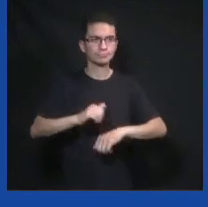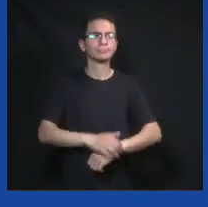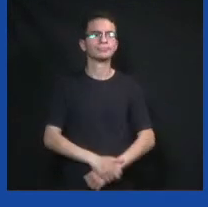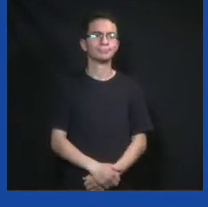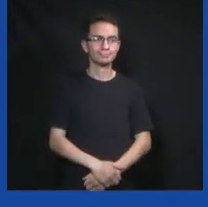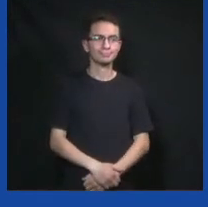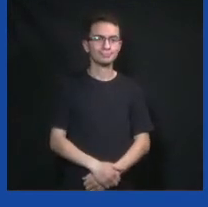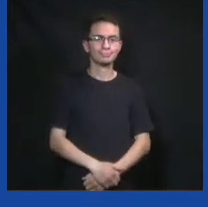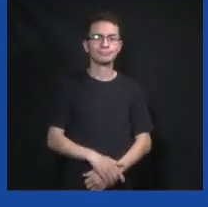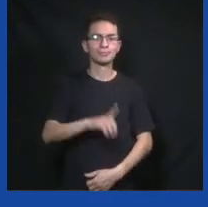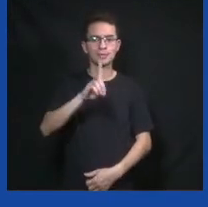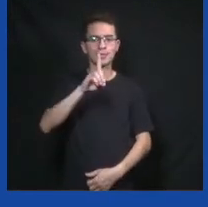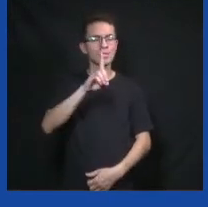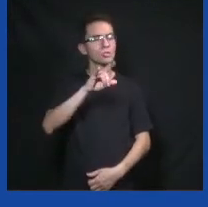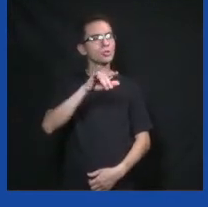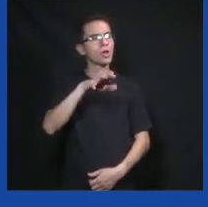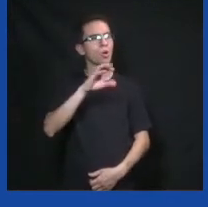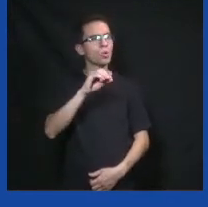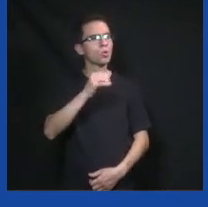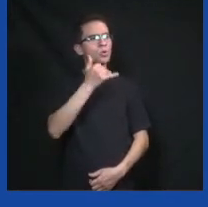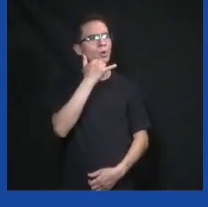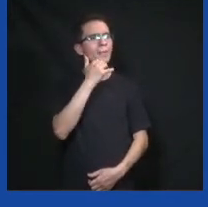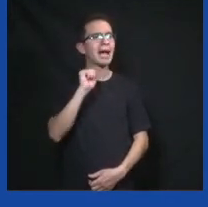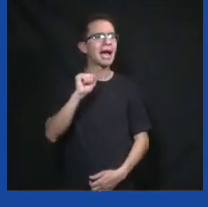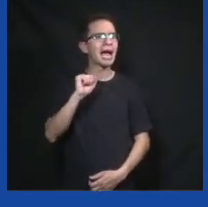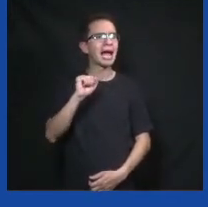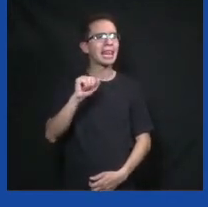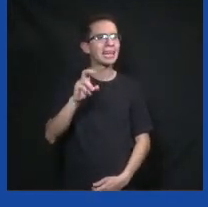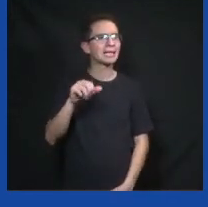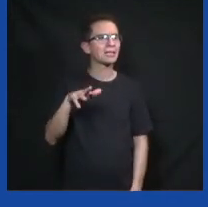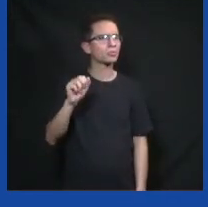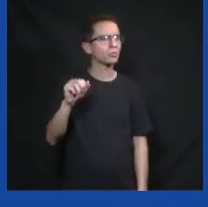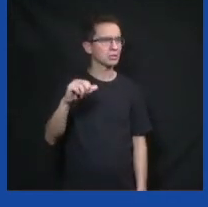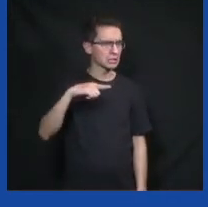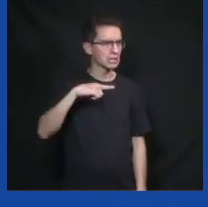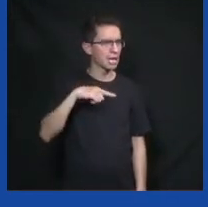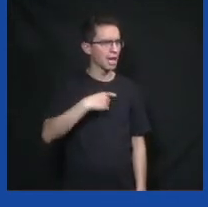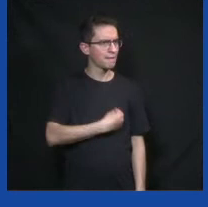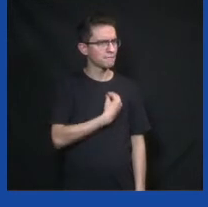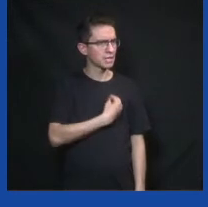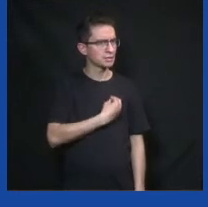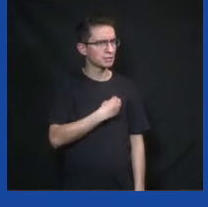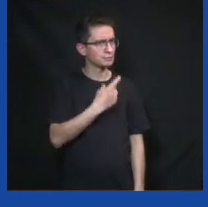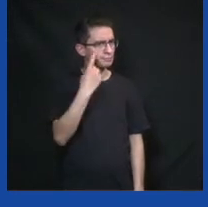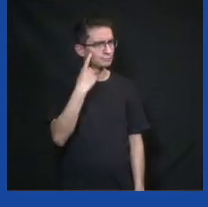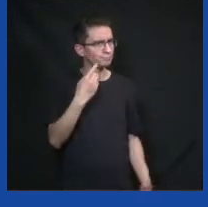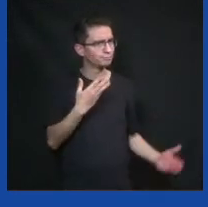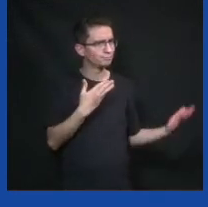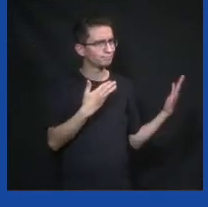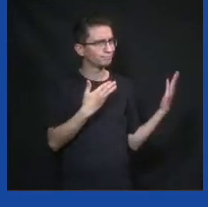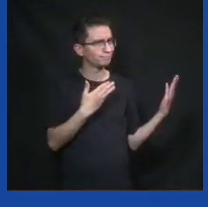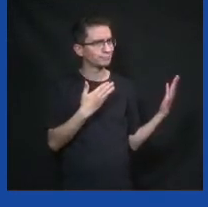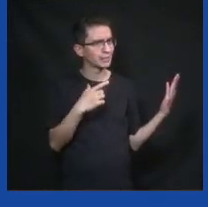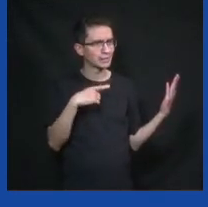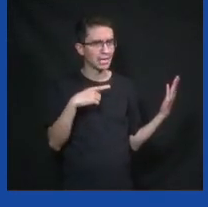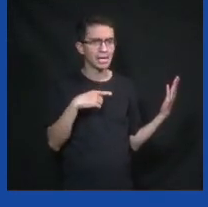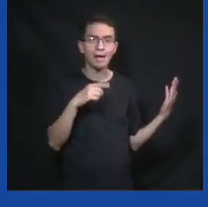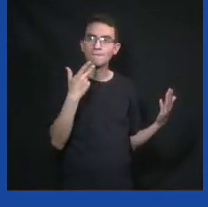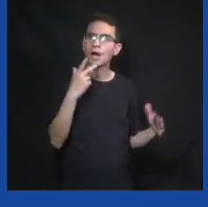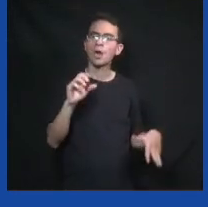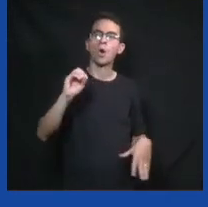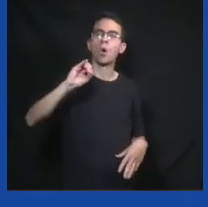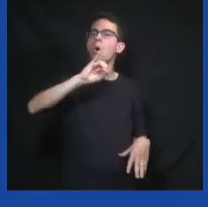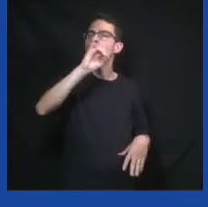Diego, quero te ouvir. Alexandro está por aí, eu só queria saber, ter certeza, porque a gente... Tá? Dá um alô se você estiver por